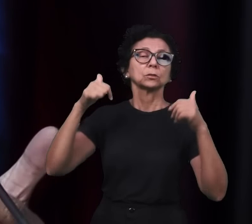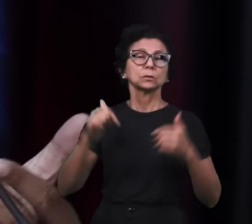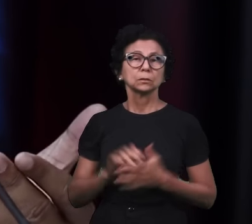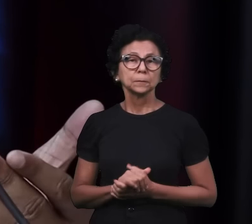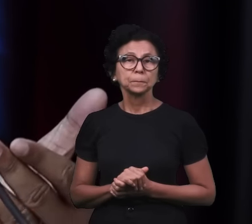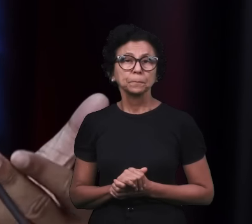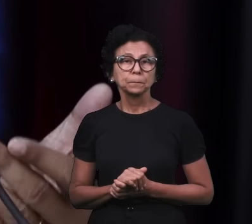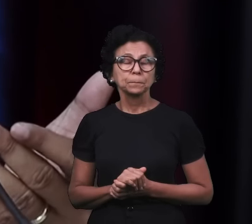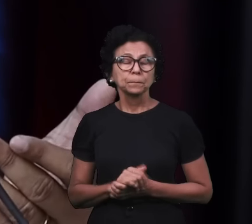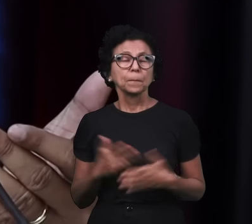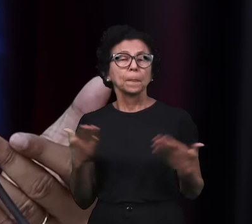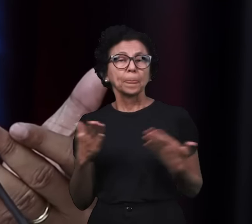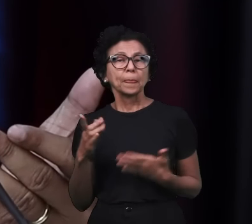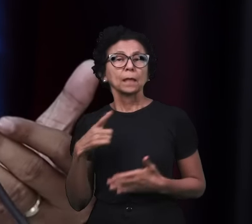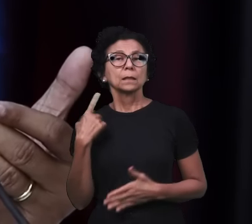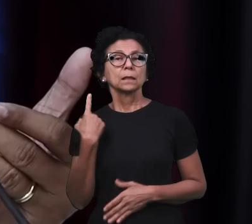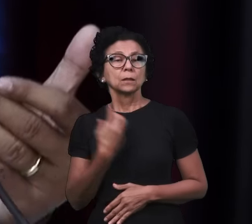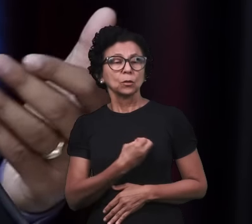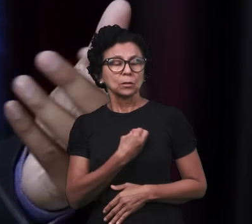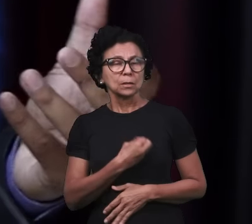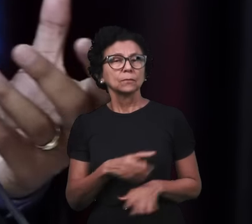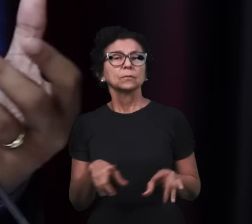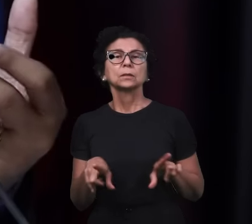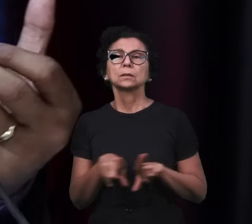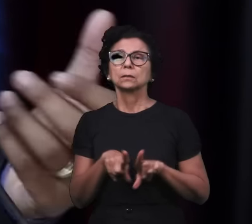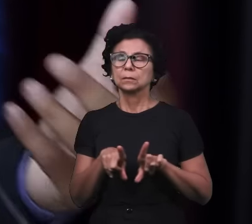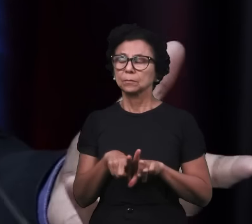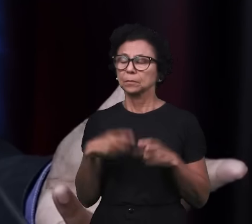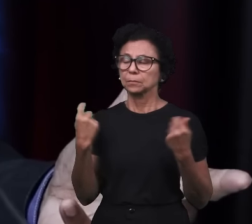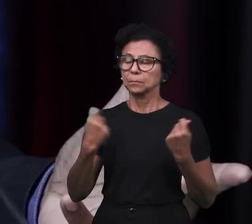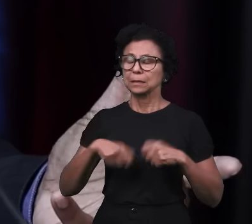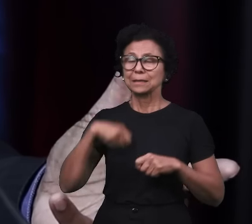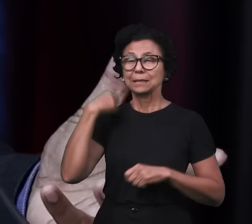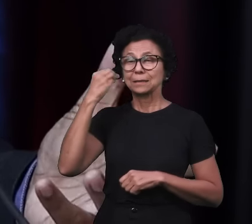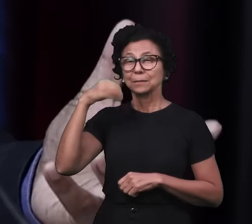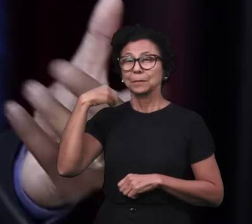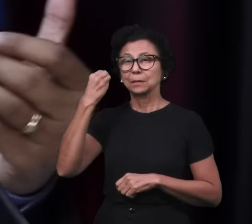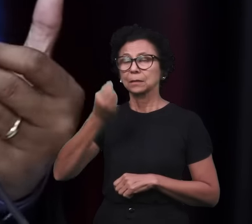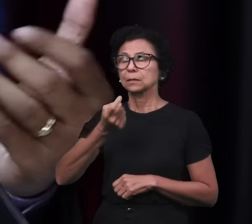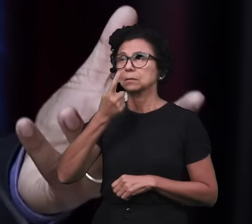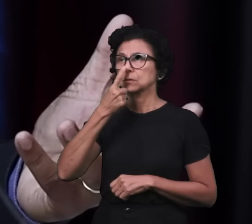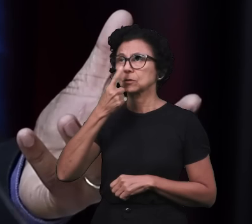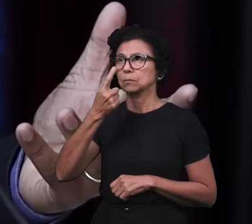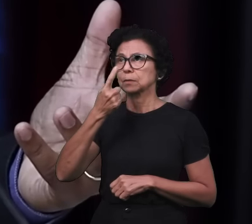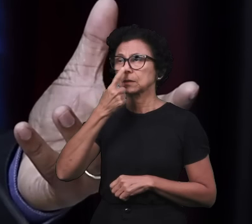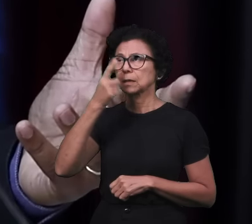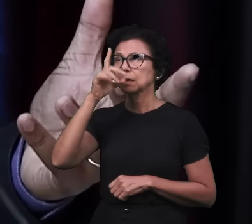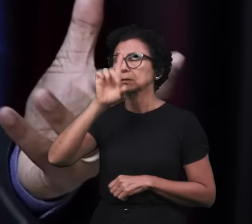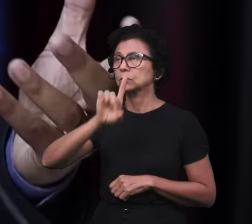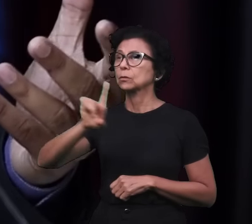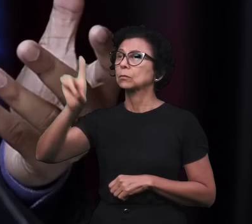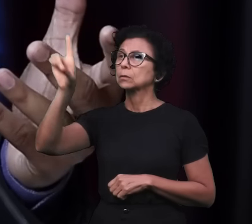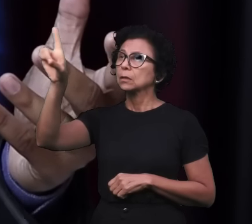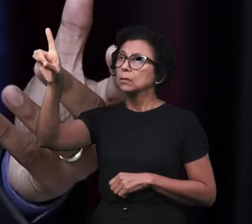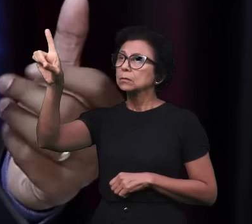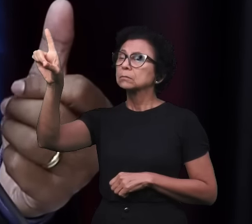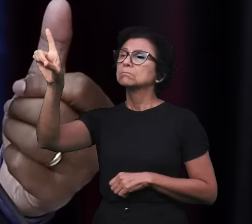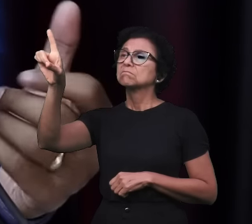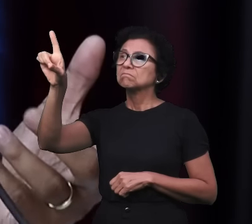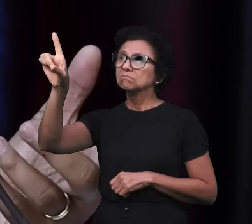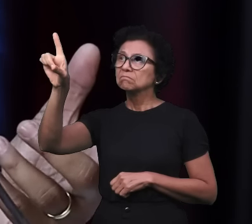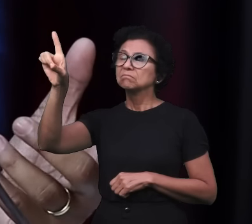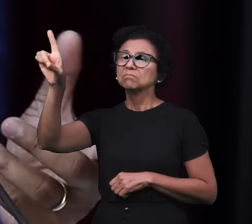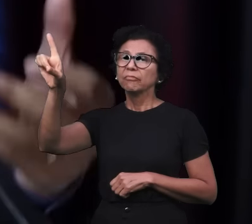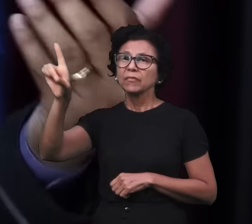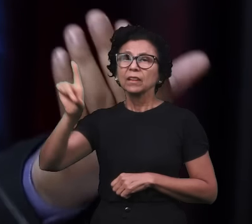na nossa jornada, é necessário ter a experiência dessa intimidade do homem com o Senhor. Não é só ser